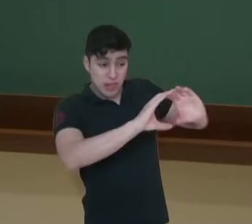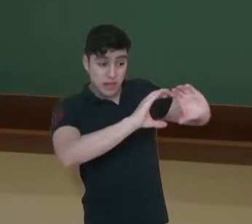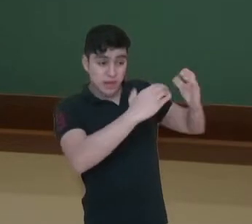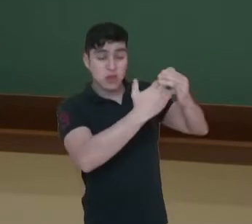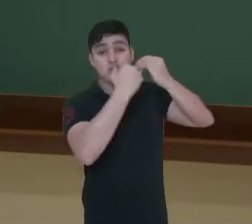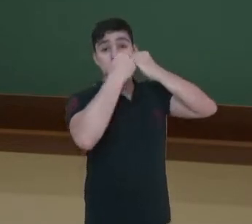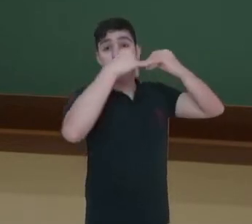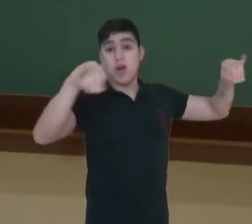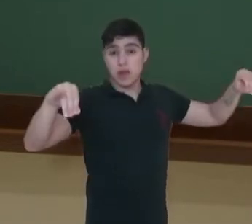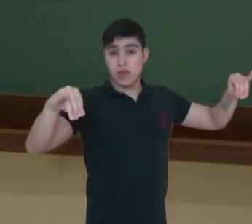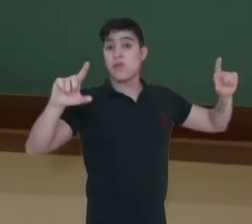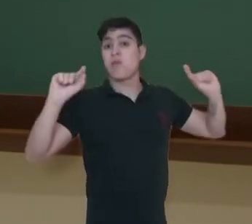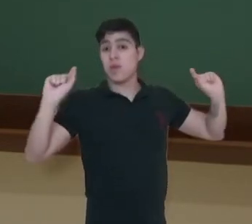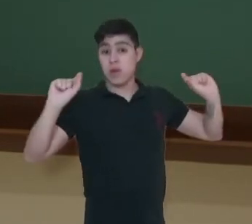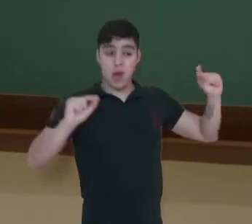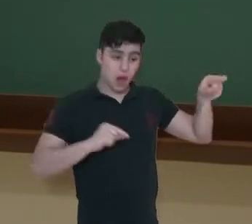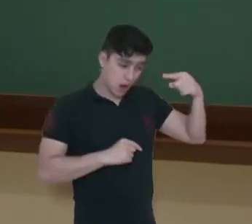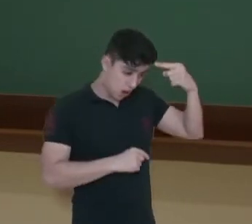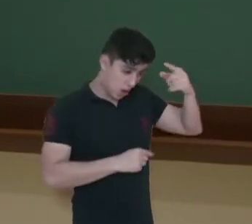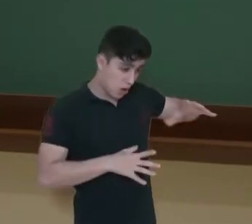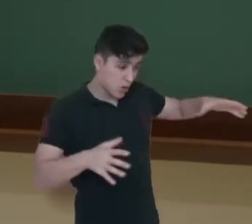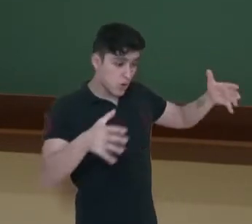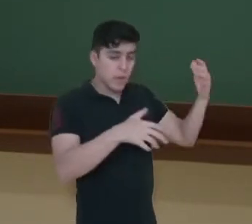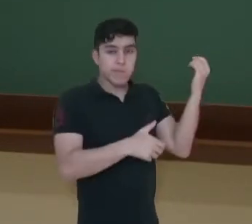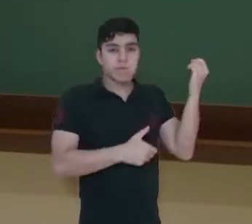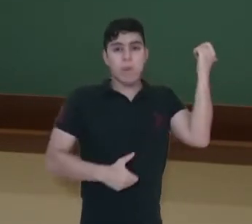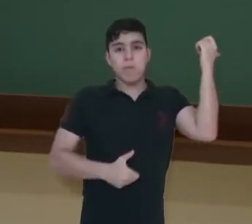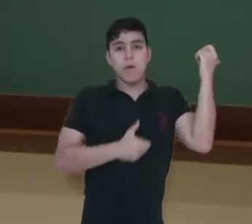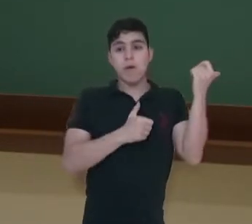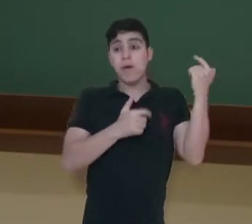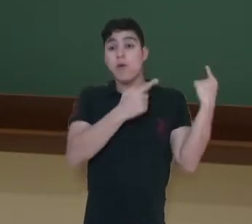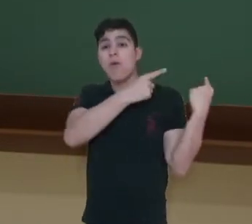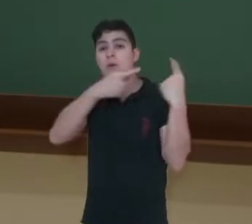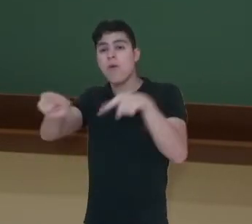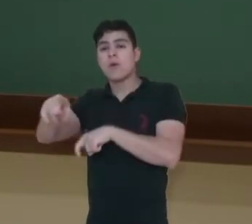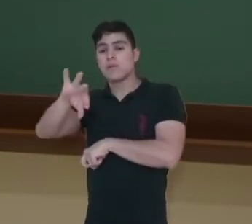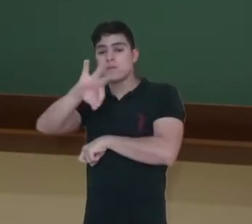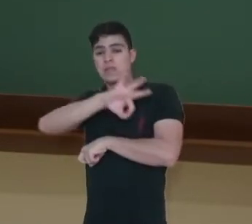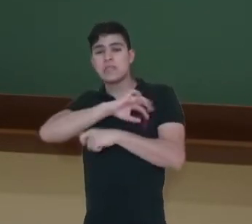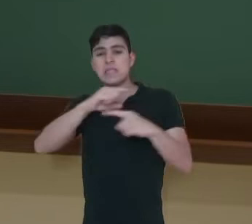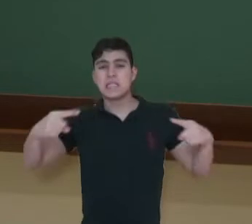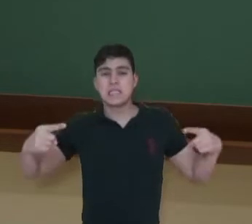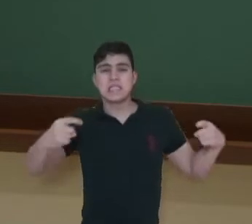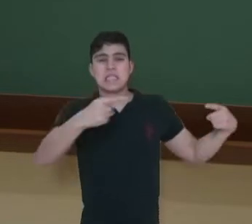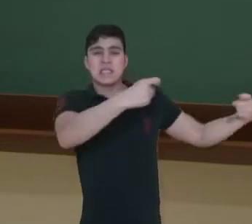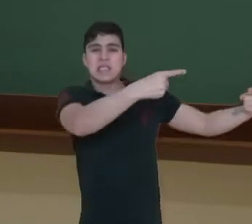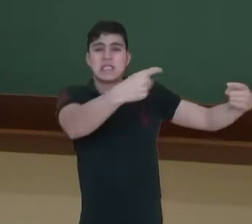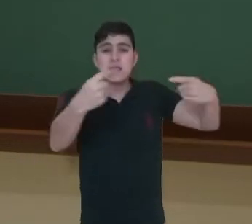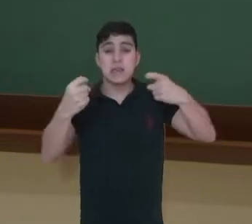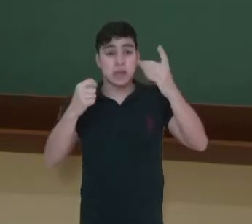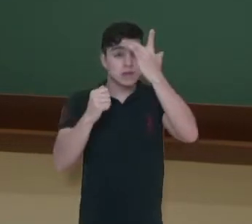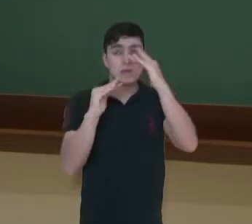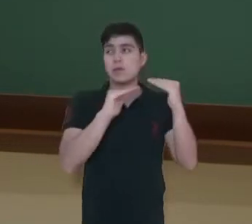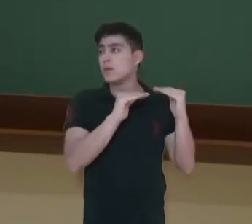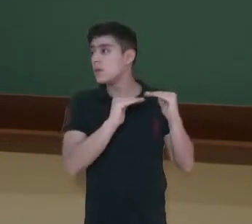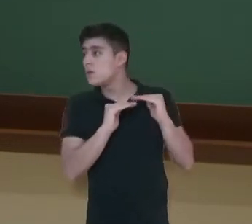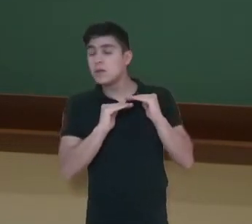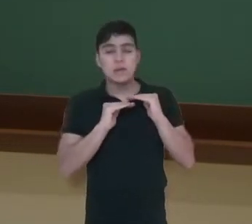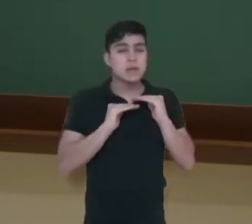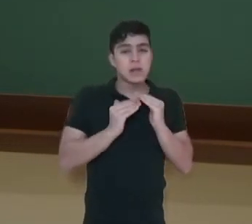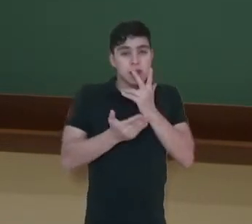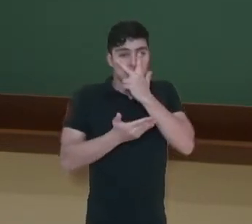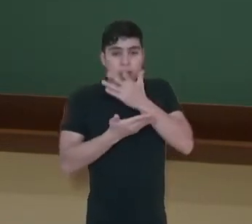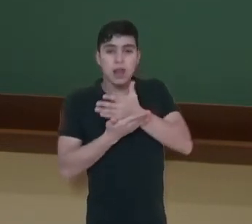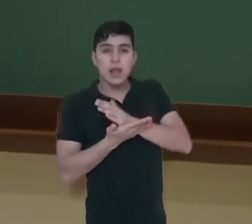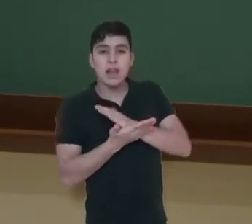entre polícia e essa milícia, vamos colocar dessa forma, dentro dessa comunidade. Então, essas pessoas de bem estão envolvidas